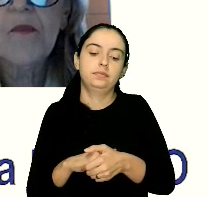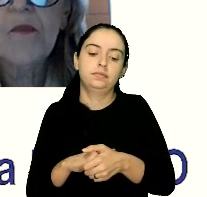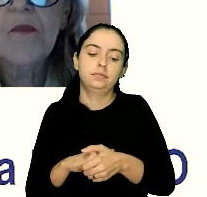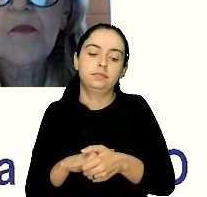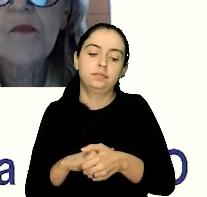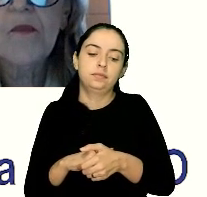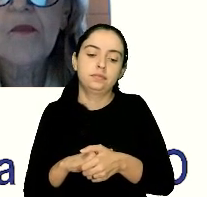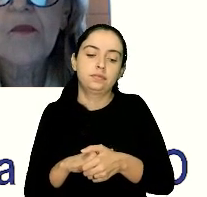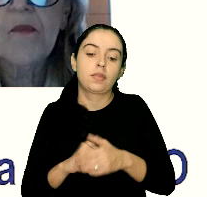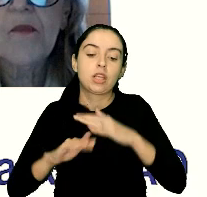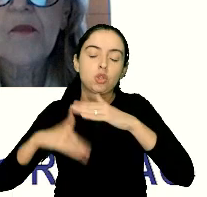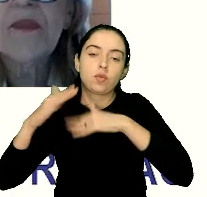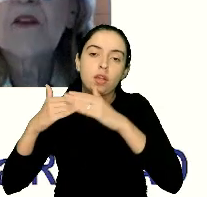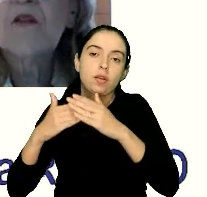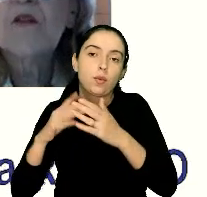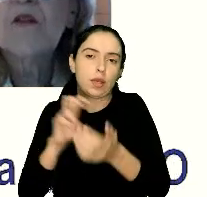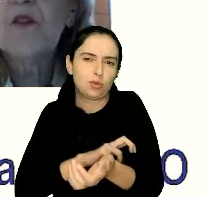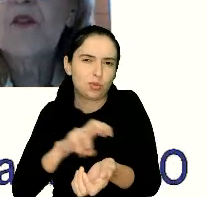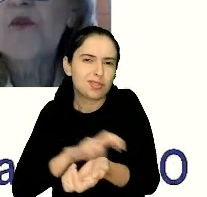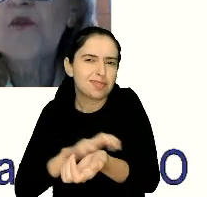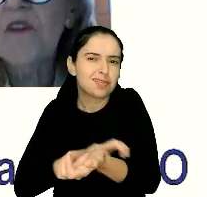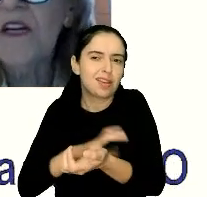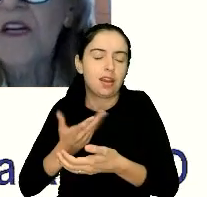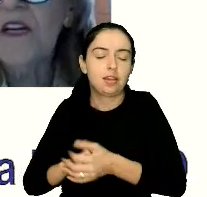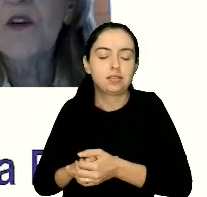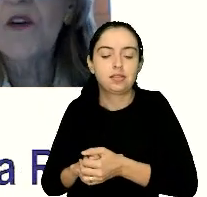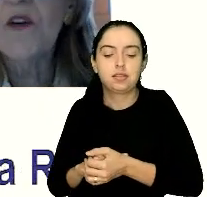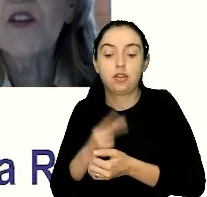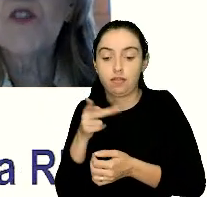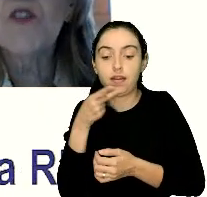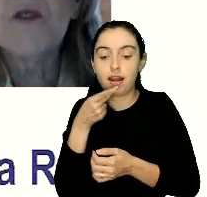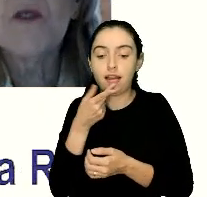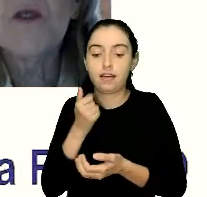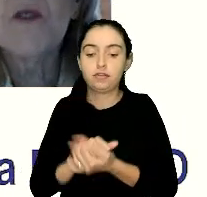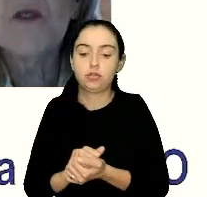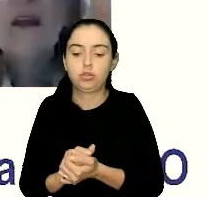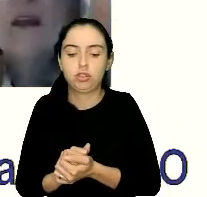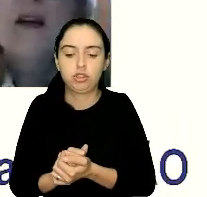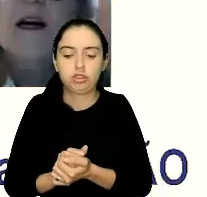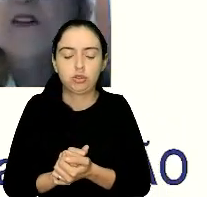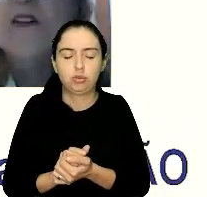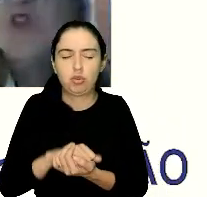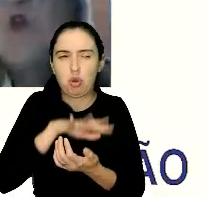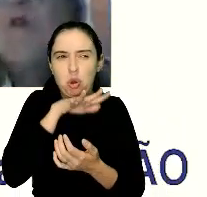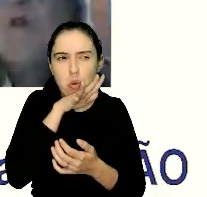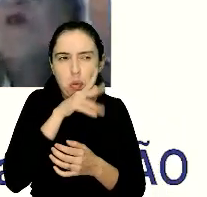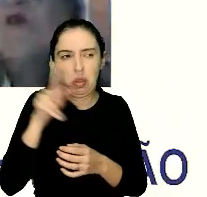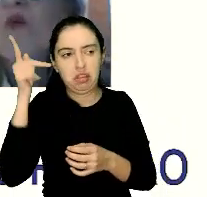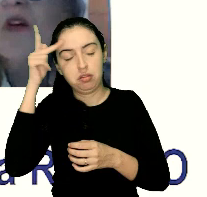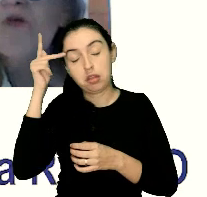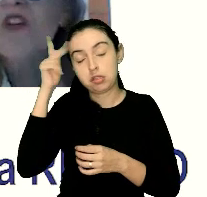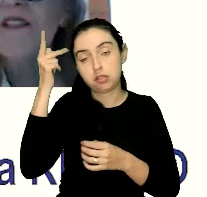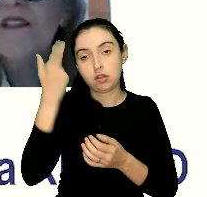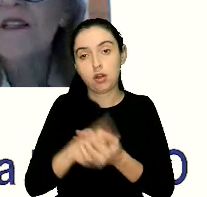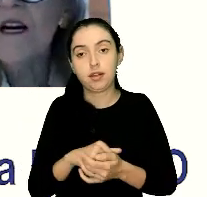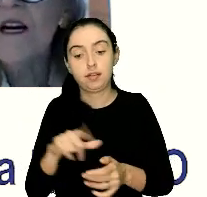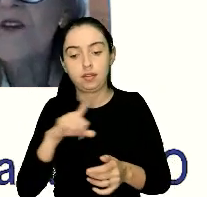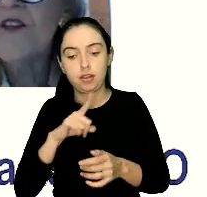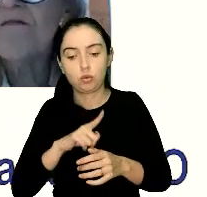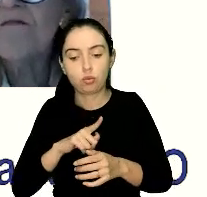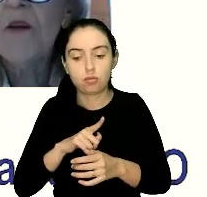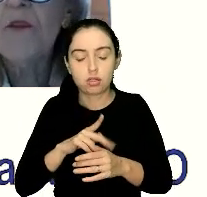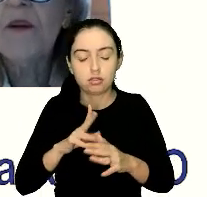Em decorrência do estresse, eu falava que ele é o grande vilão da história, né, existe um aumento de quadros